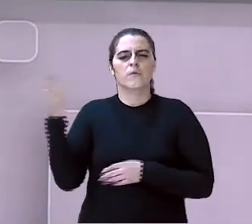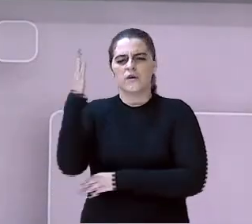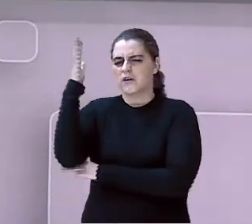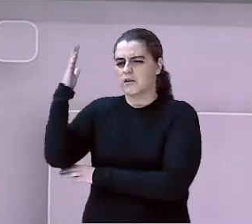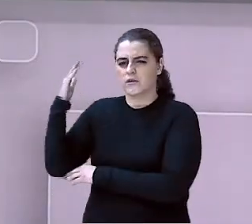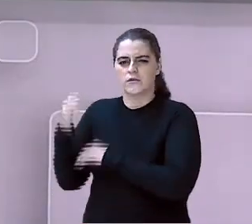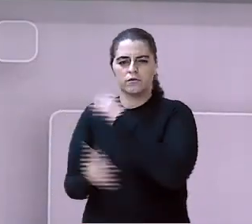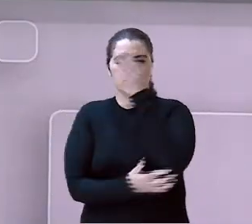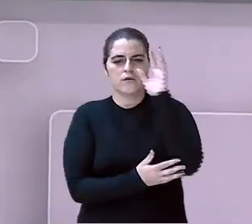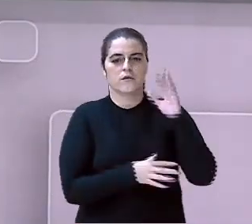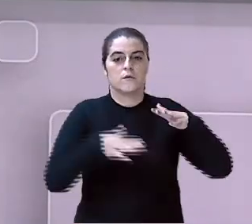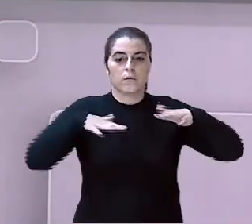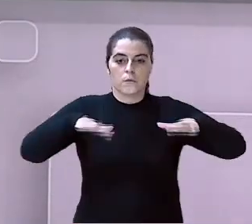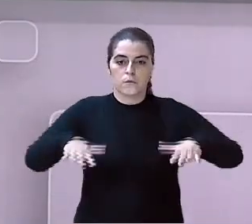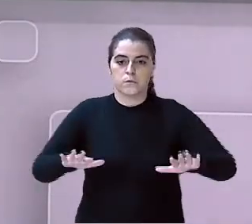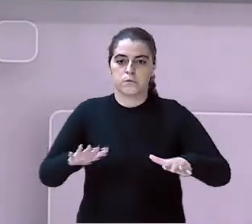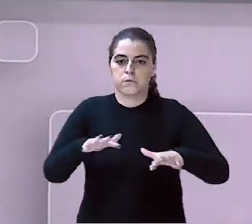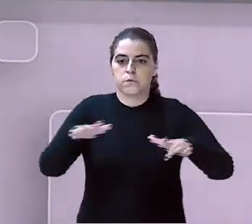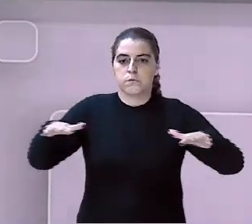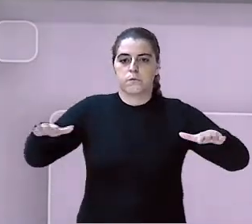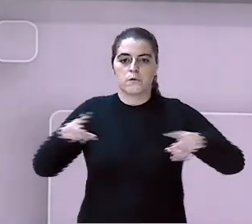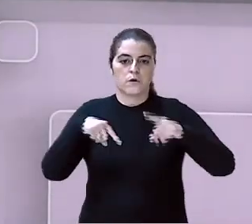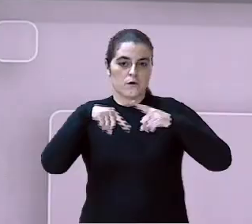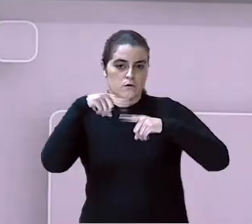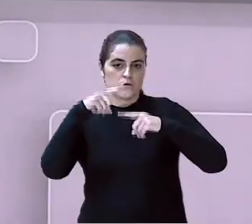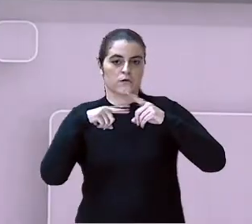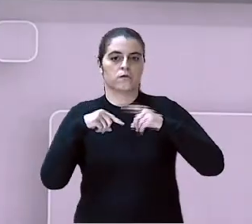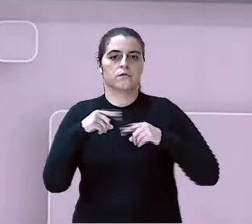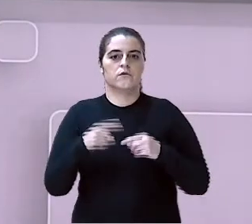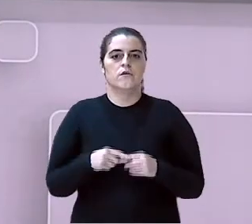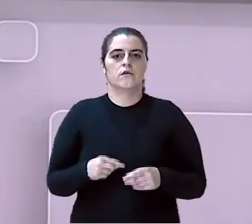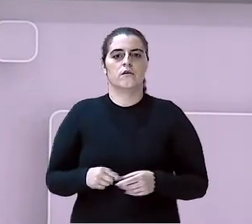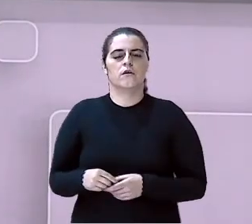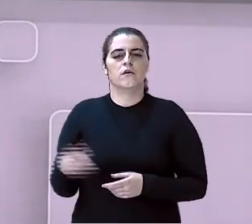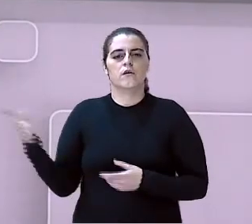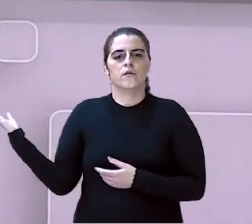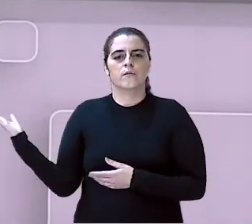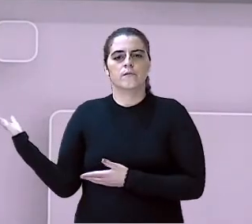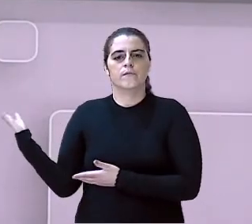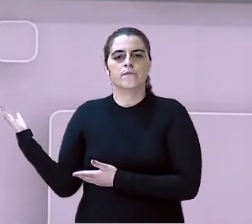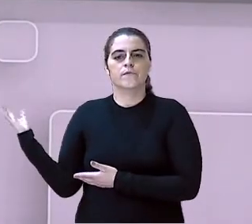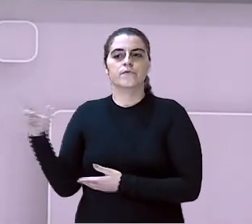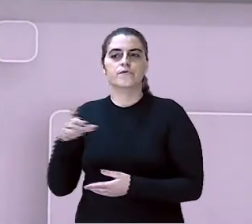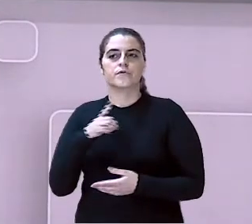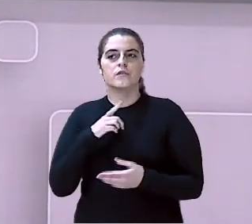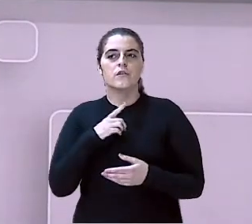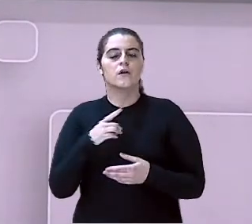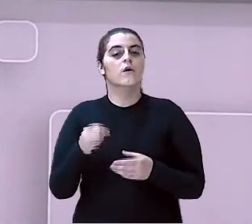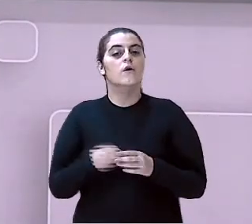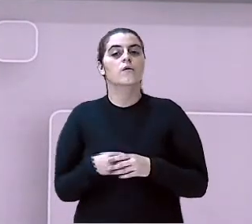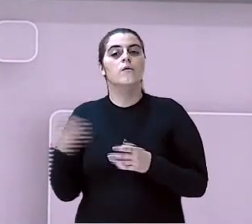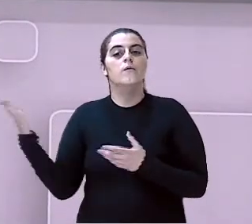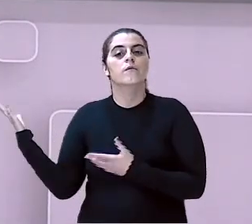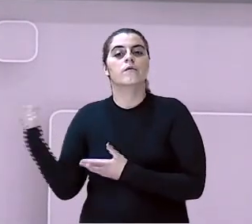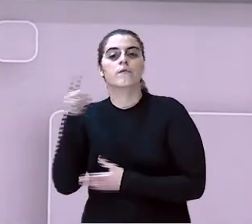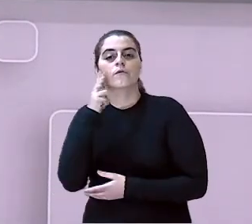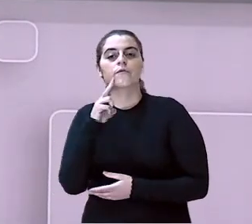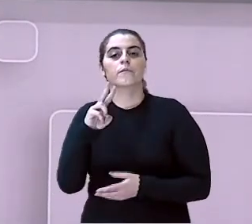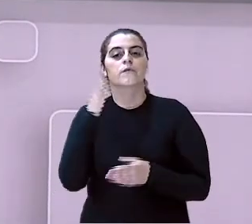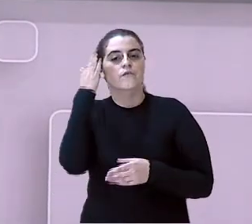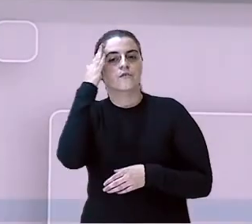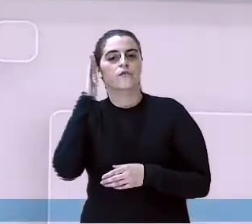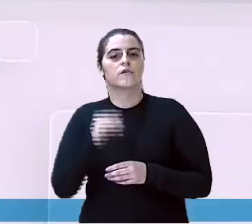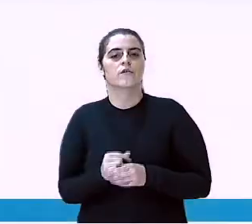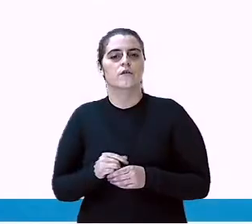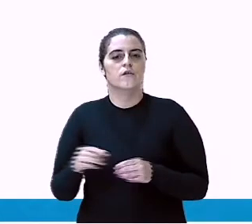feitos por vibrações de objetos. E as propriedades que definem o som, quais são elas? Ó, a gente tem